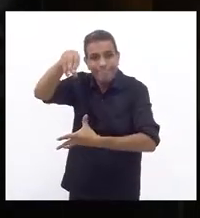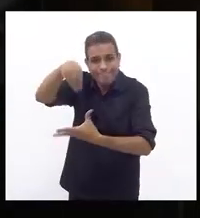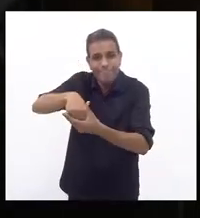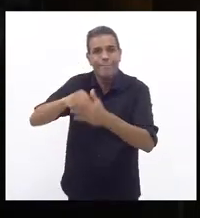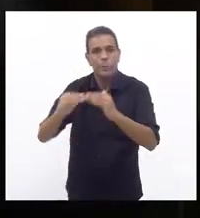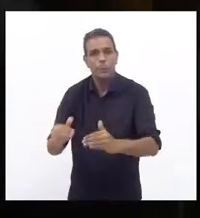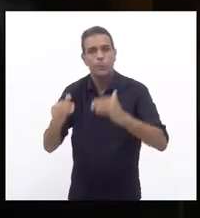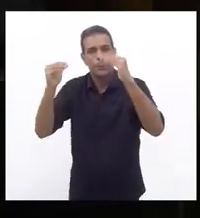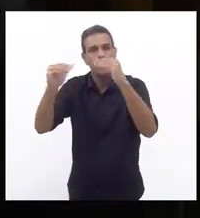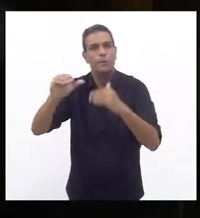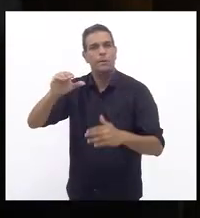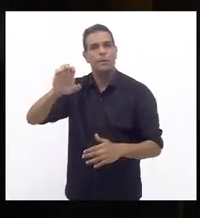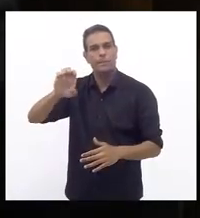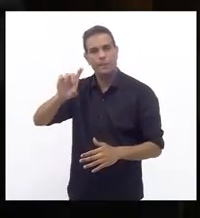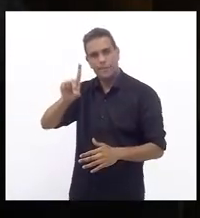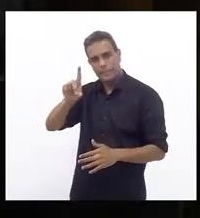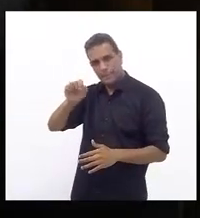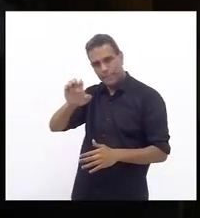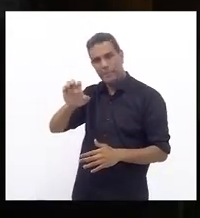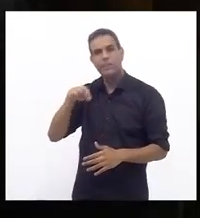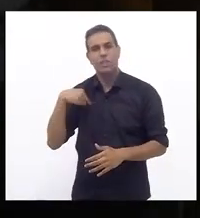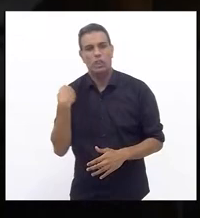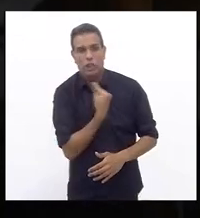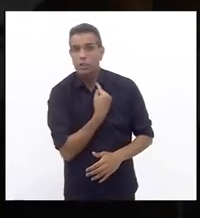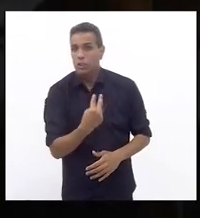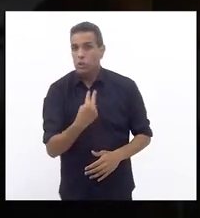da SEDAI e, consequentemente,